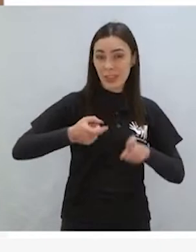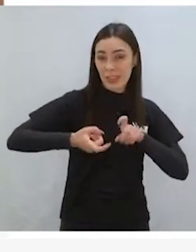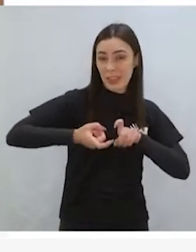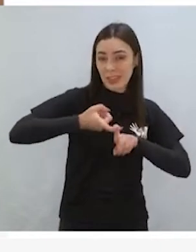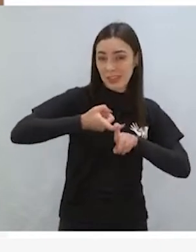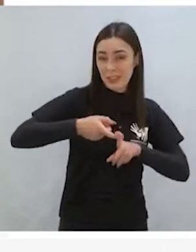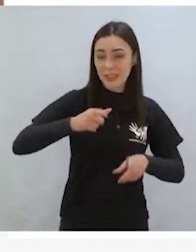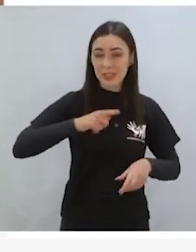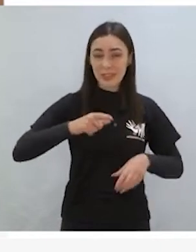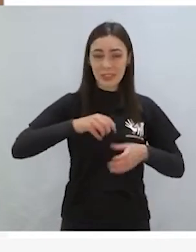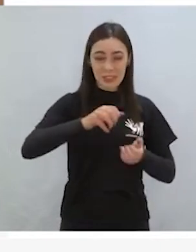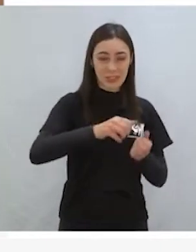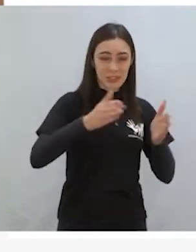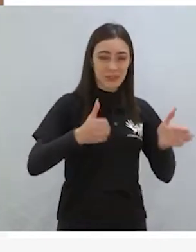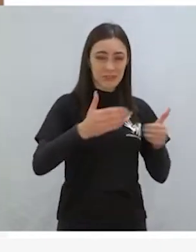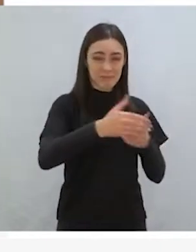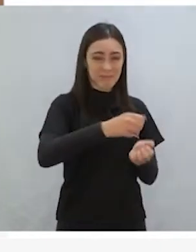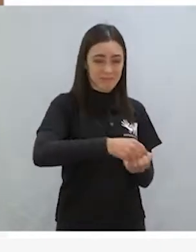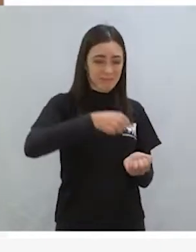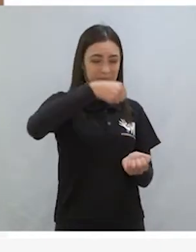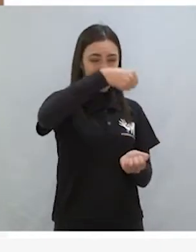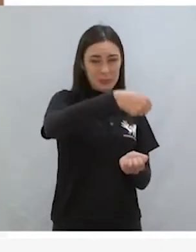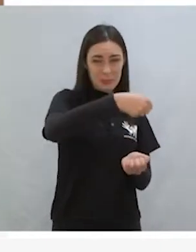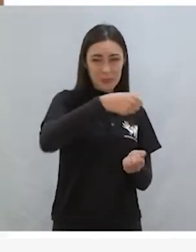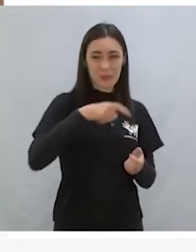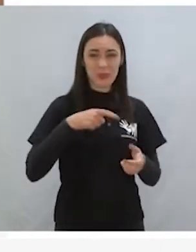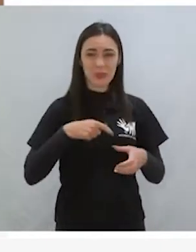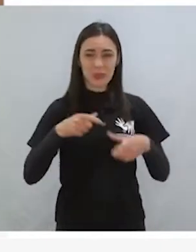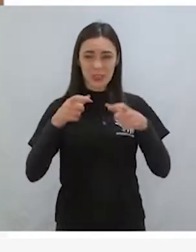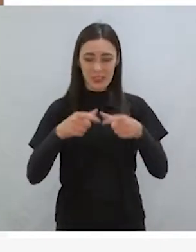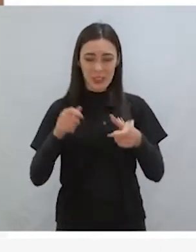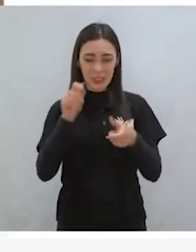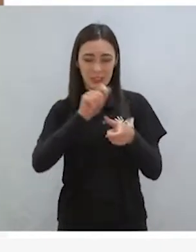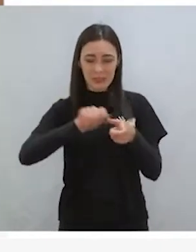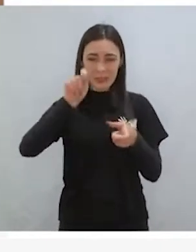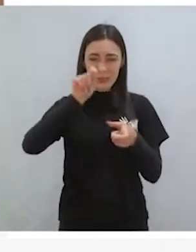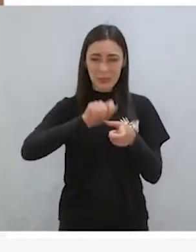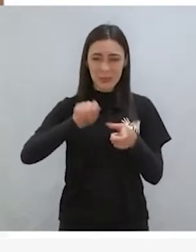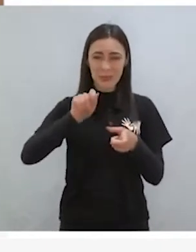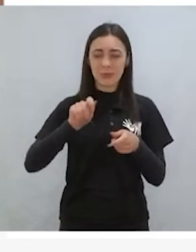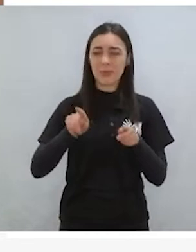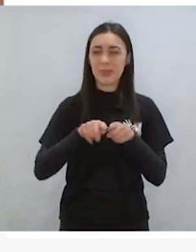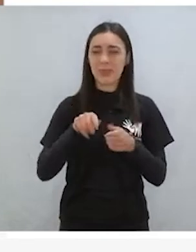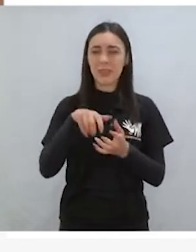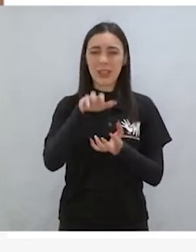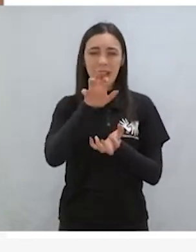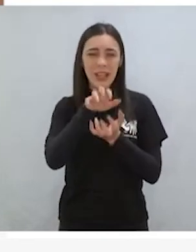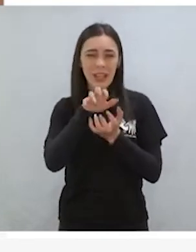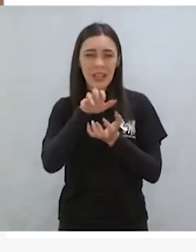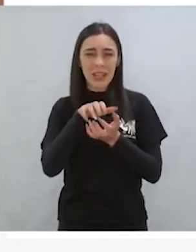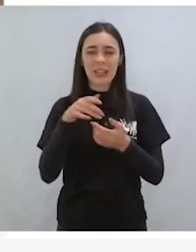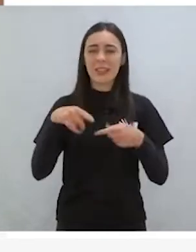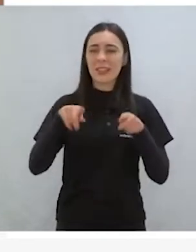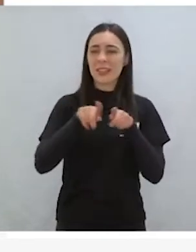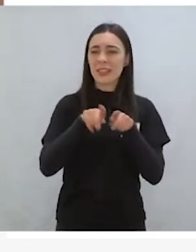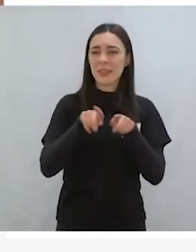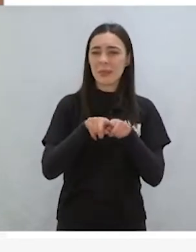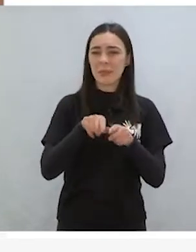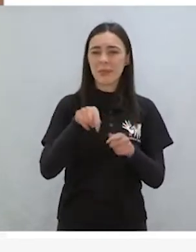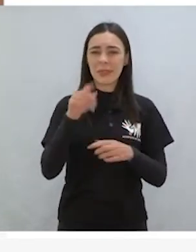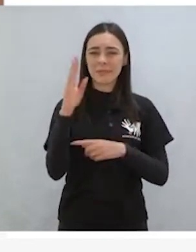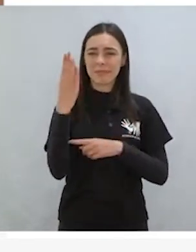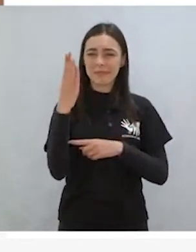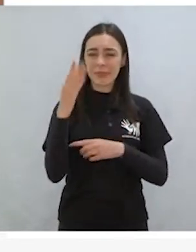havia anzóis, baús, caixas de fósforos, dentaduras,